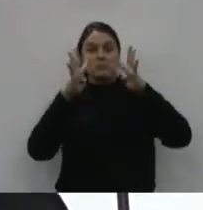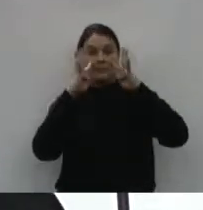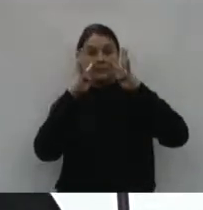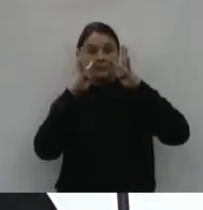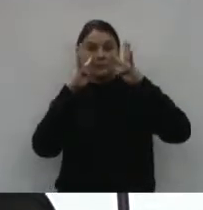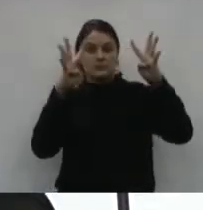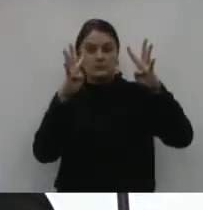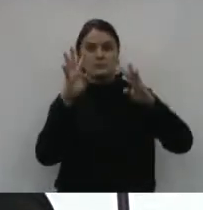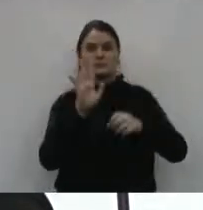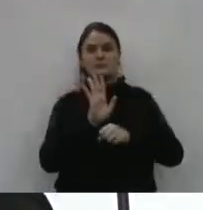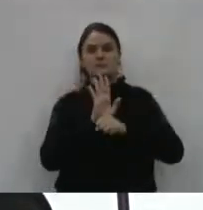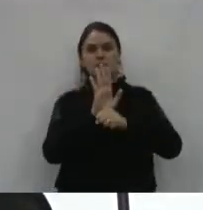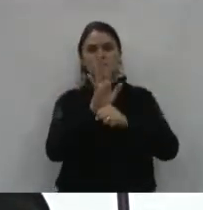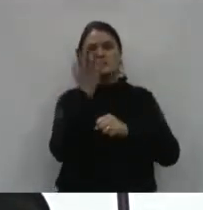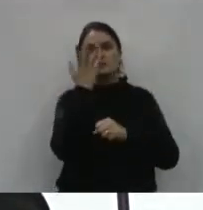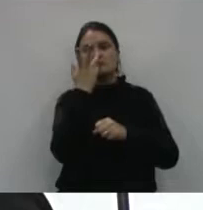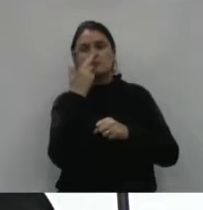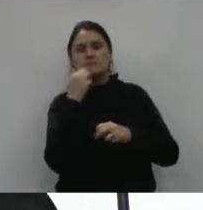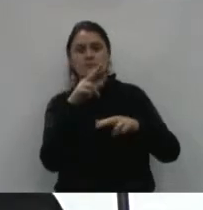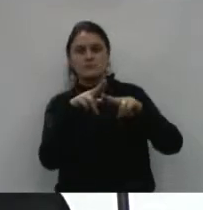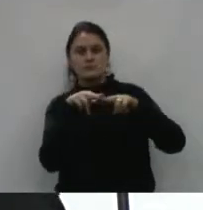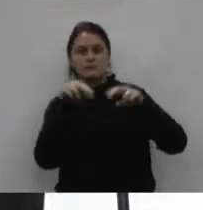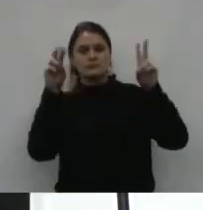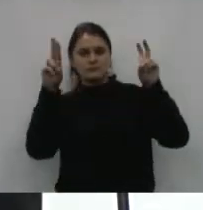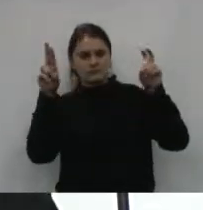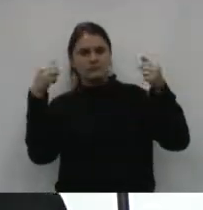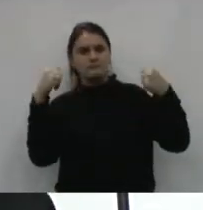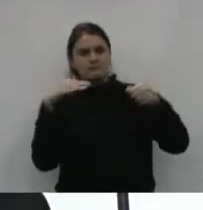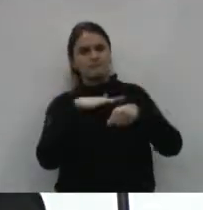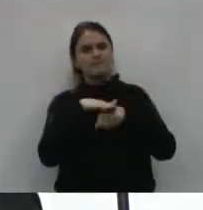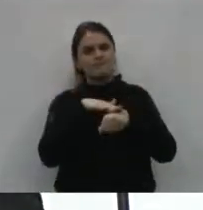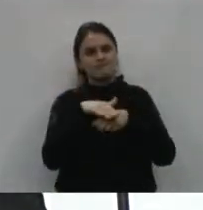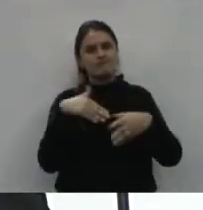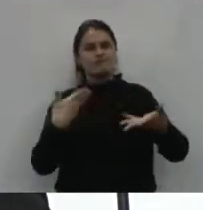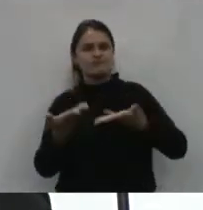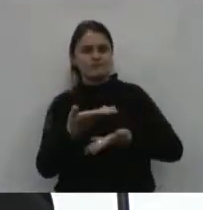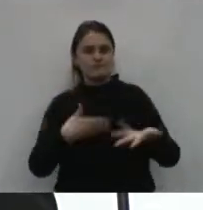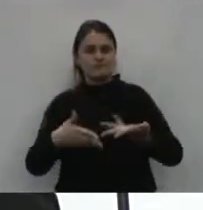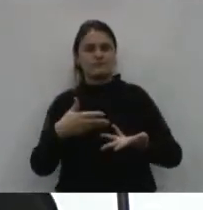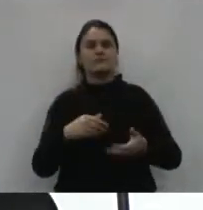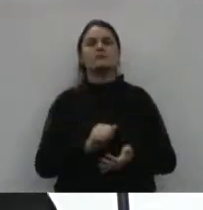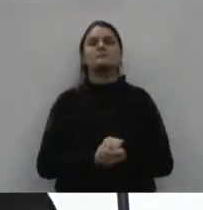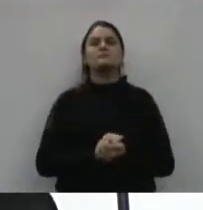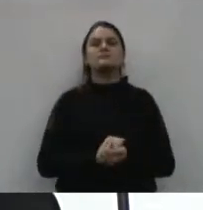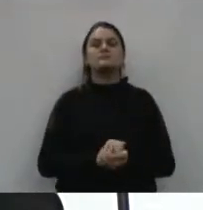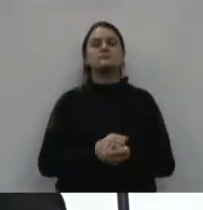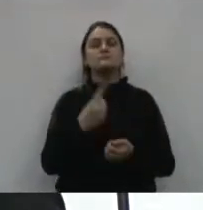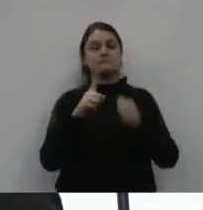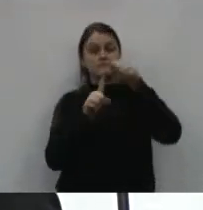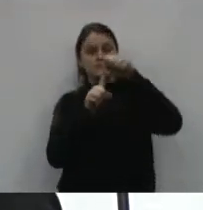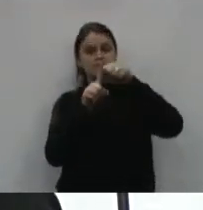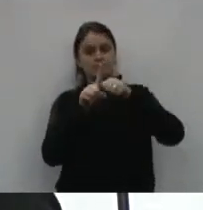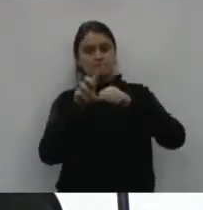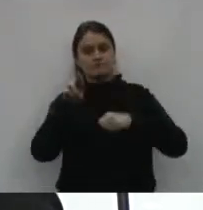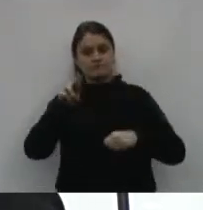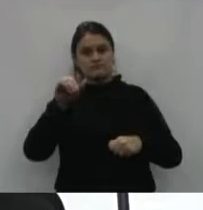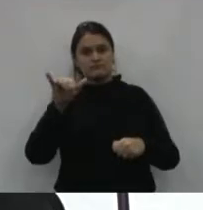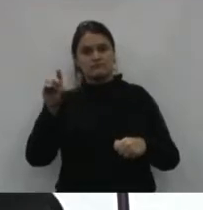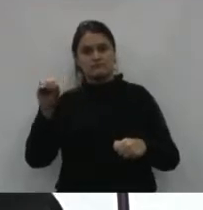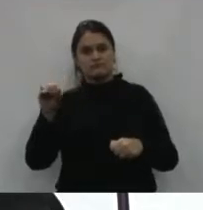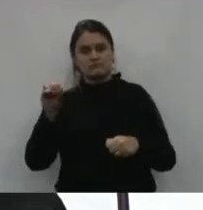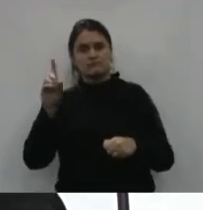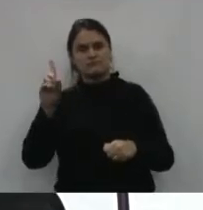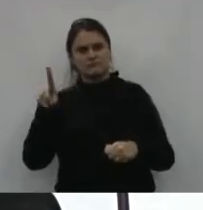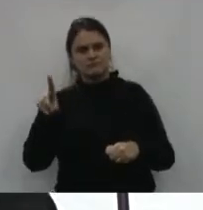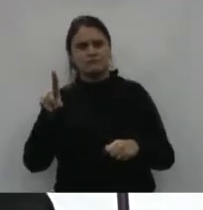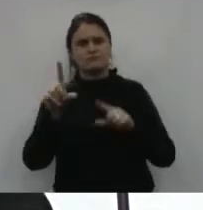muitas crianças né quando esse assunto tem que ser abordado é a segunda quinzena do mês de maio foi escolhido em